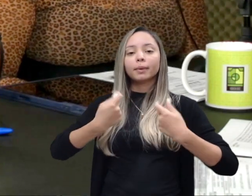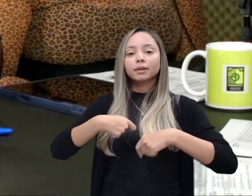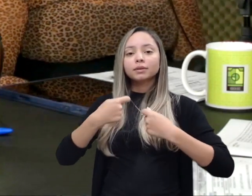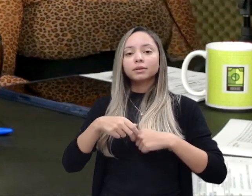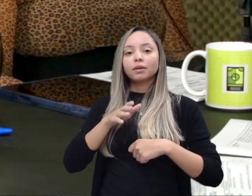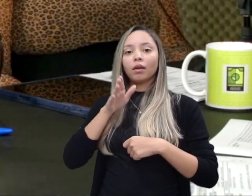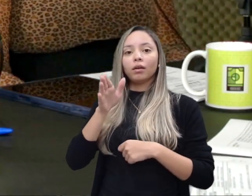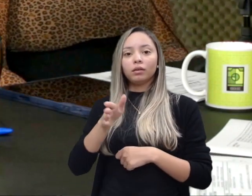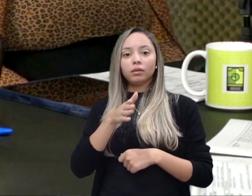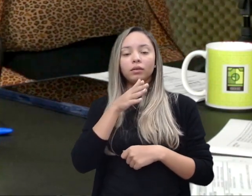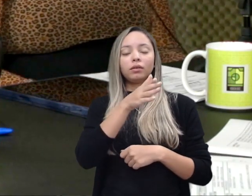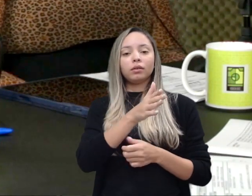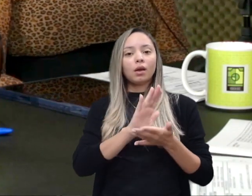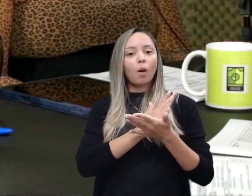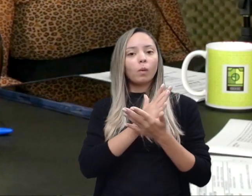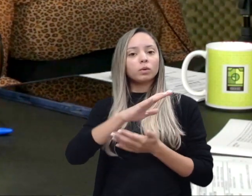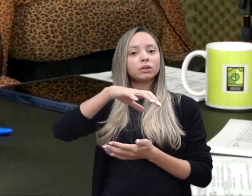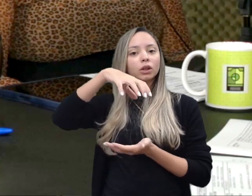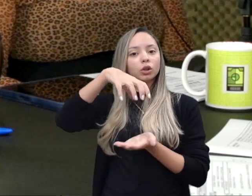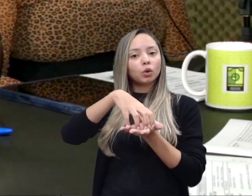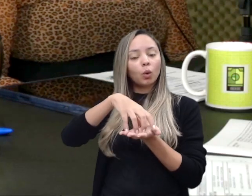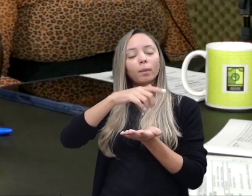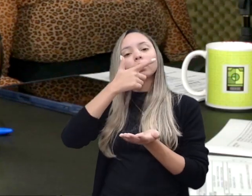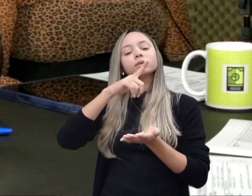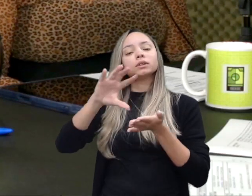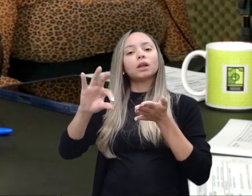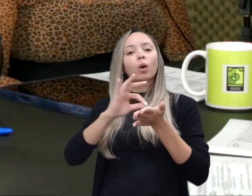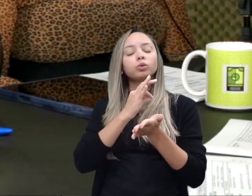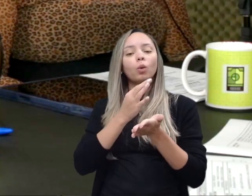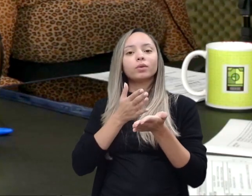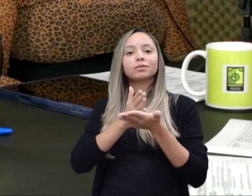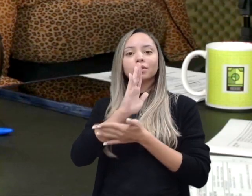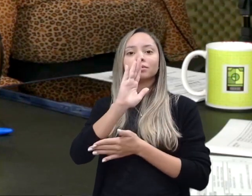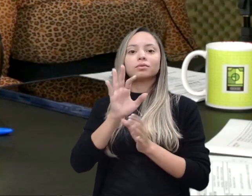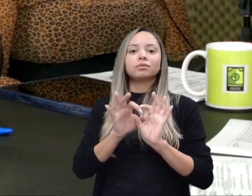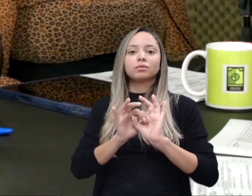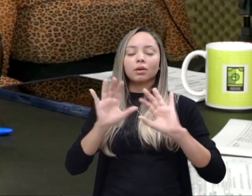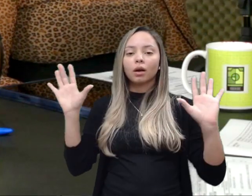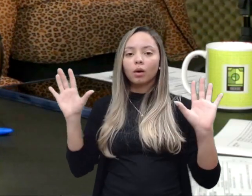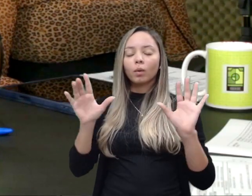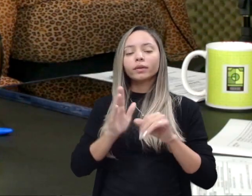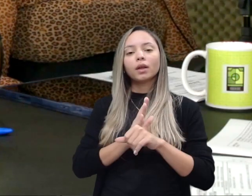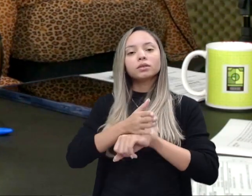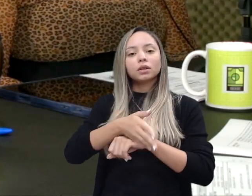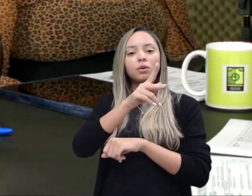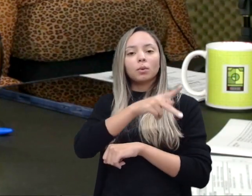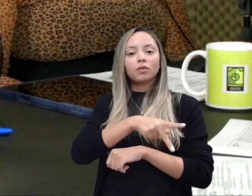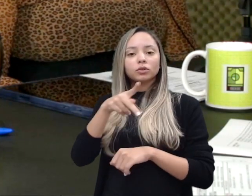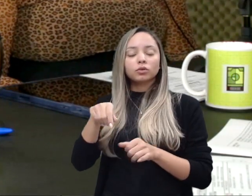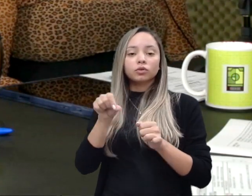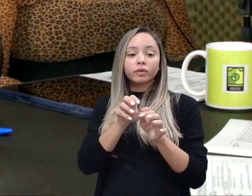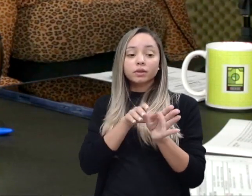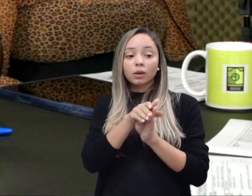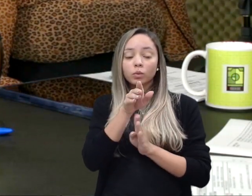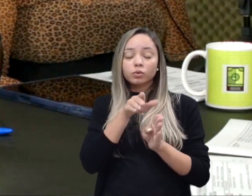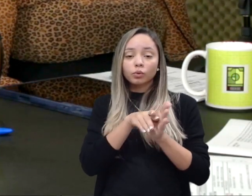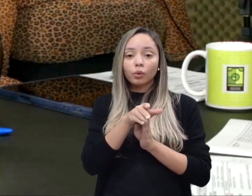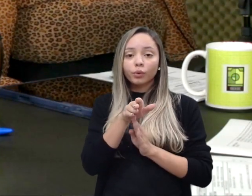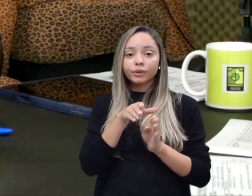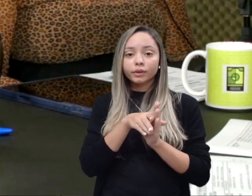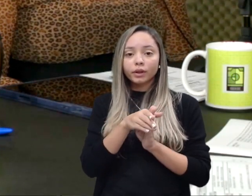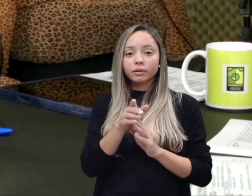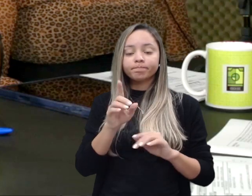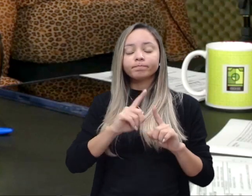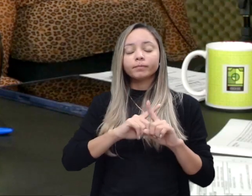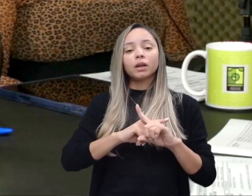algumas instâncias para conseguir essa autorização, para poder conseguir ter acesso a esses professores e fazer essa consultoria com os professores. Mas